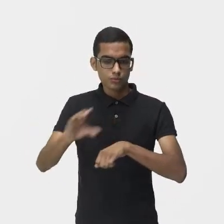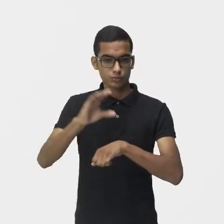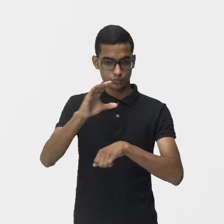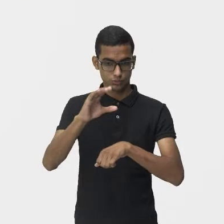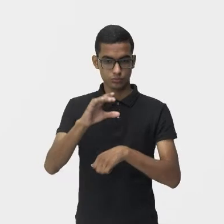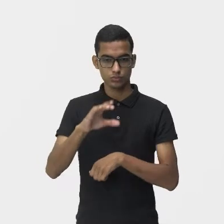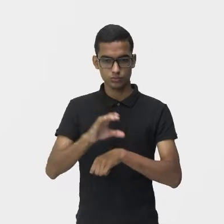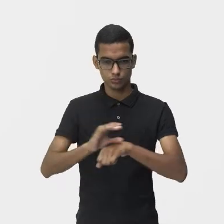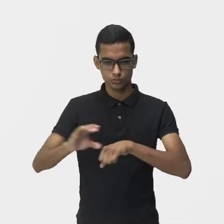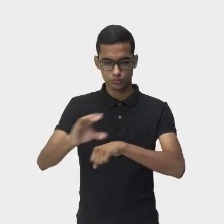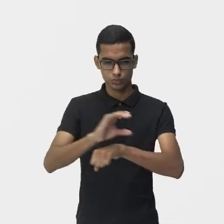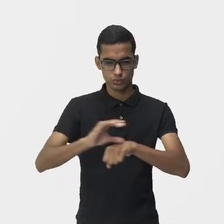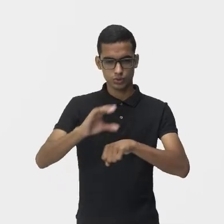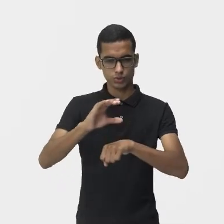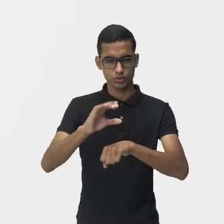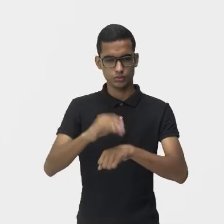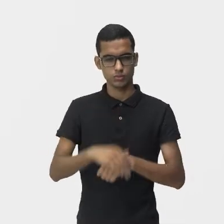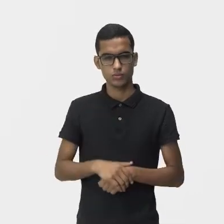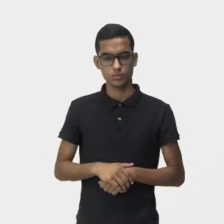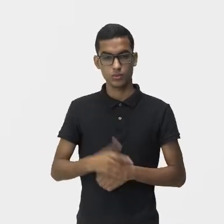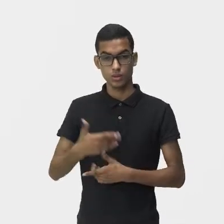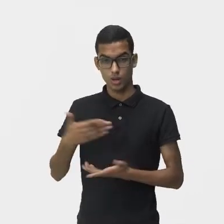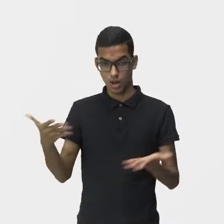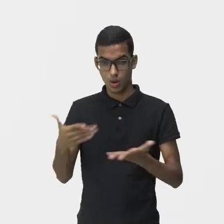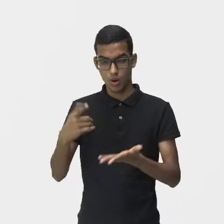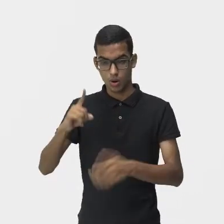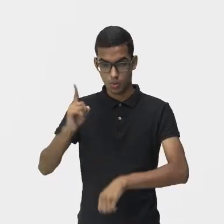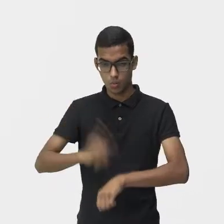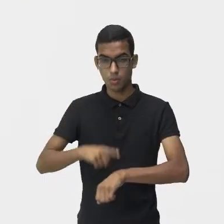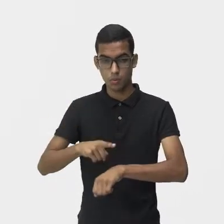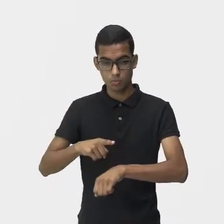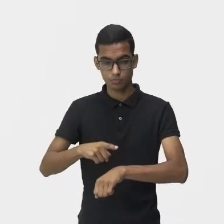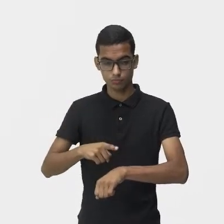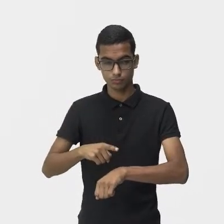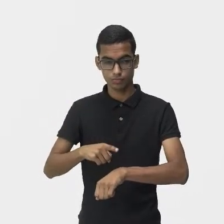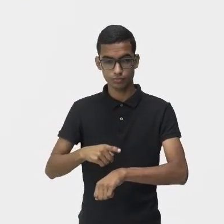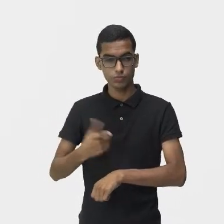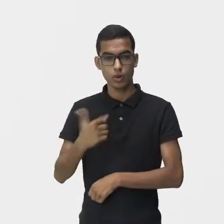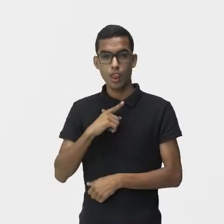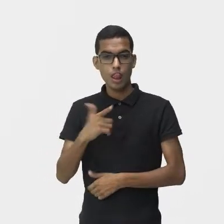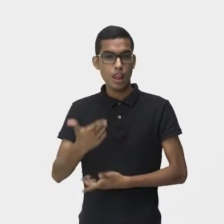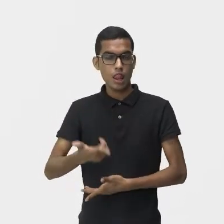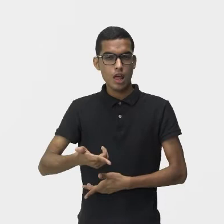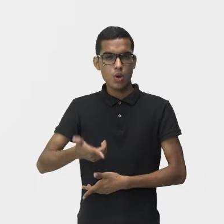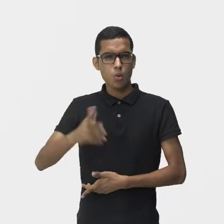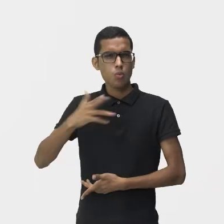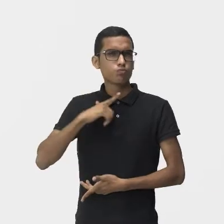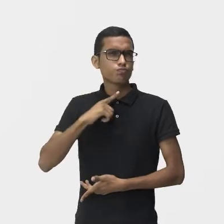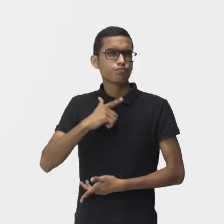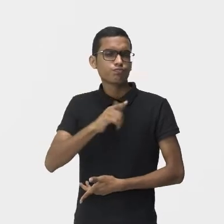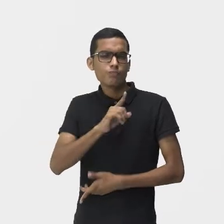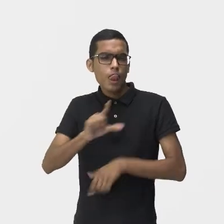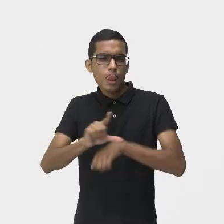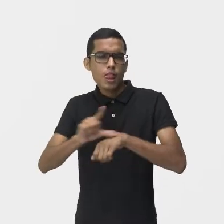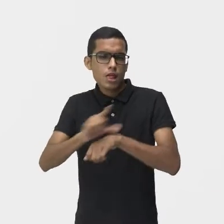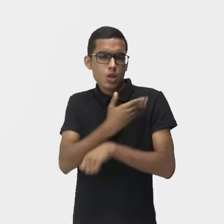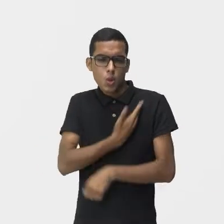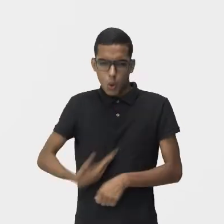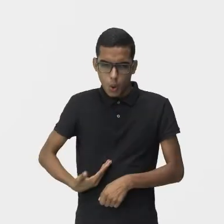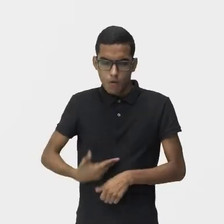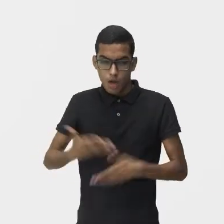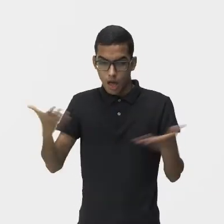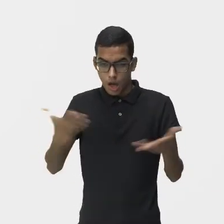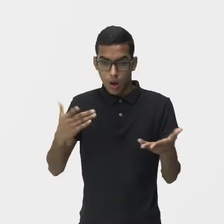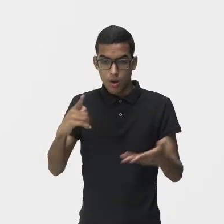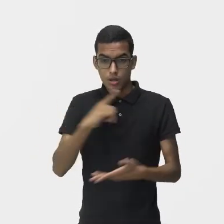Constituição. A partir desse momento, no diretório, nós não teremos um líder de governo. Nós vamos ter agora